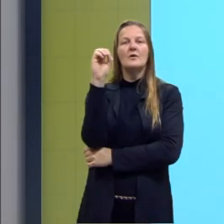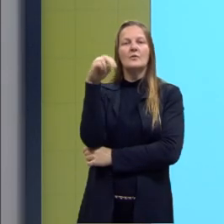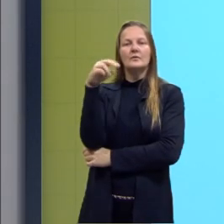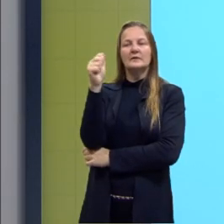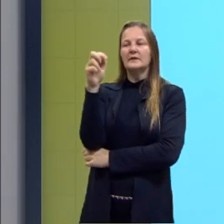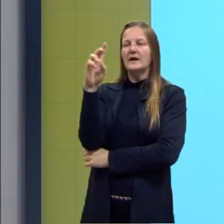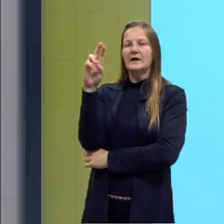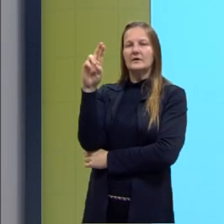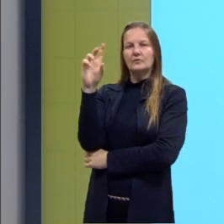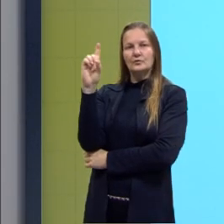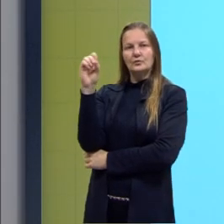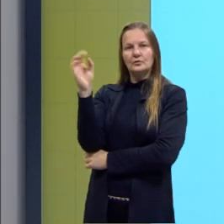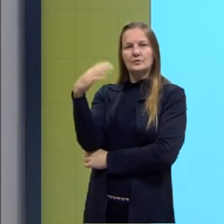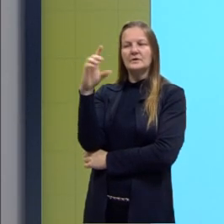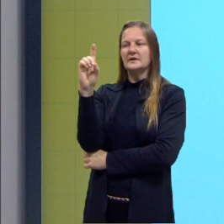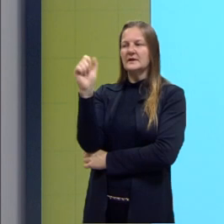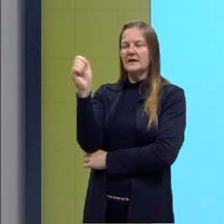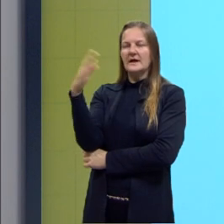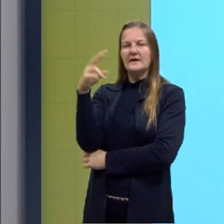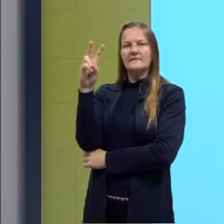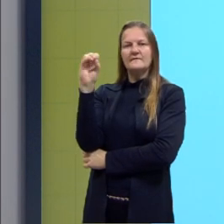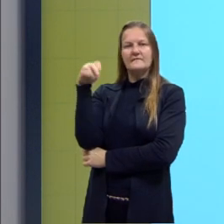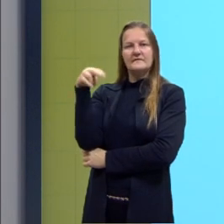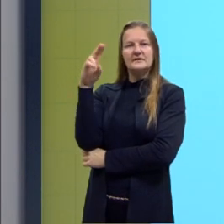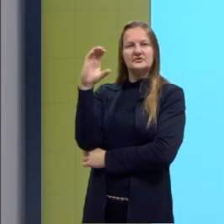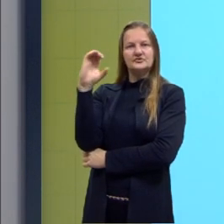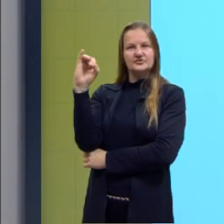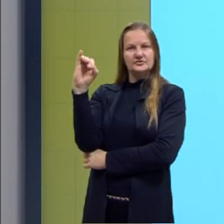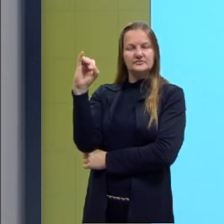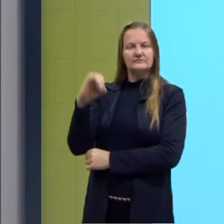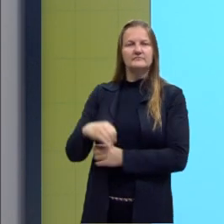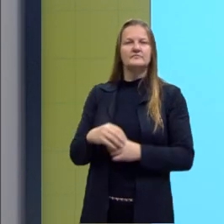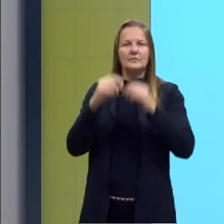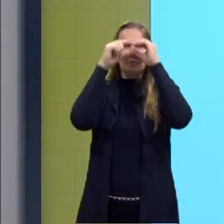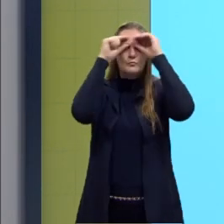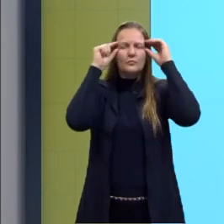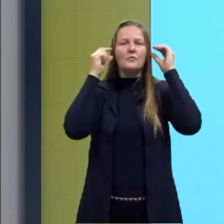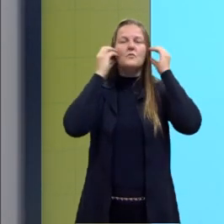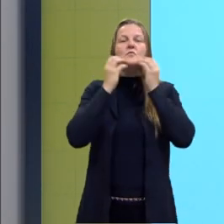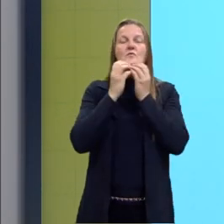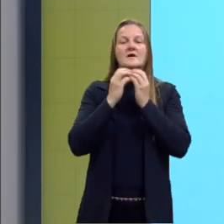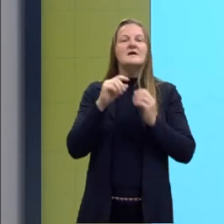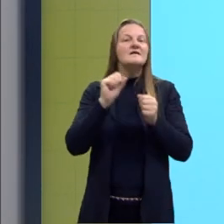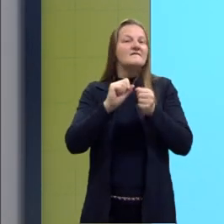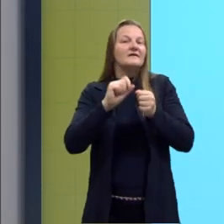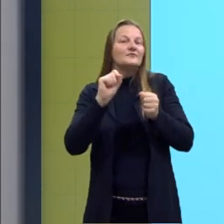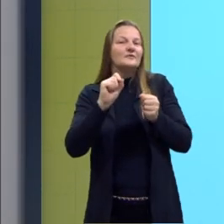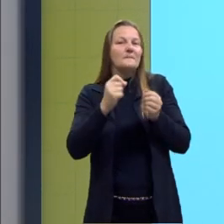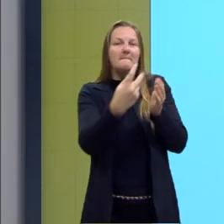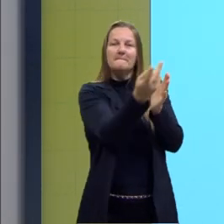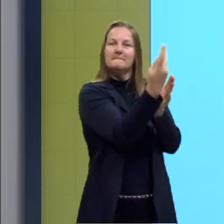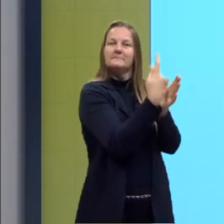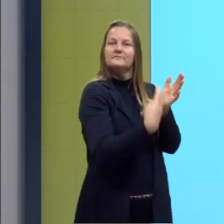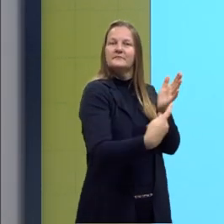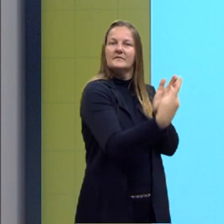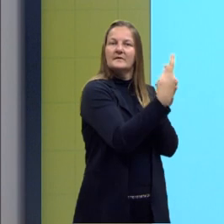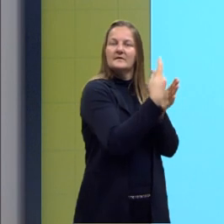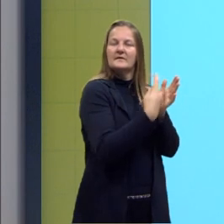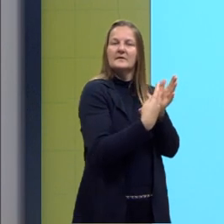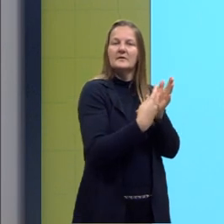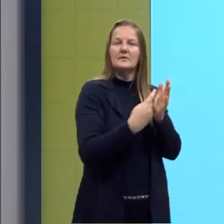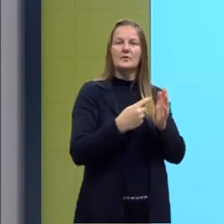período não só no campo das Artes Mas também da ciência é o Leonardo faz aqui o homem vitruviano